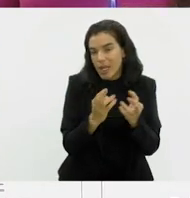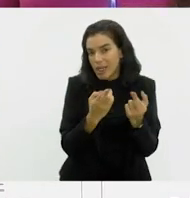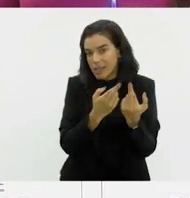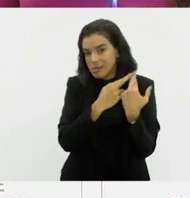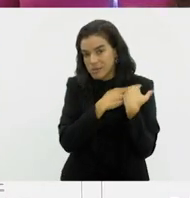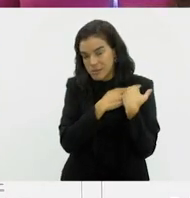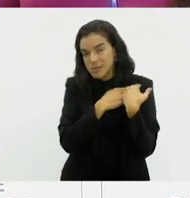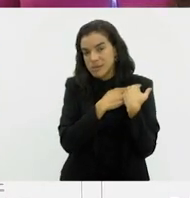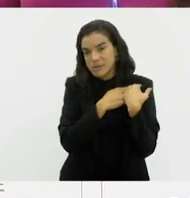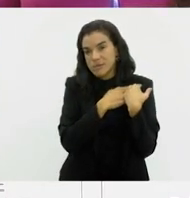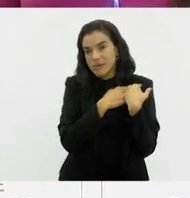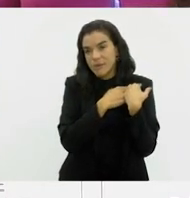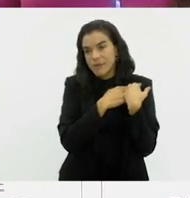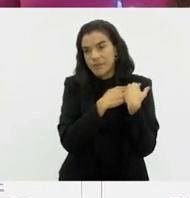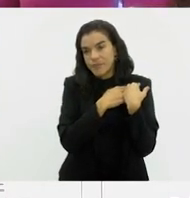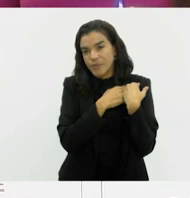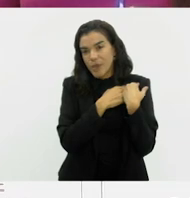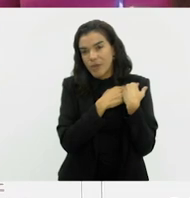responsabilidade